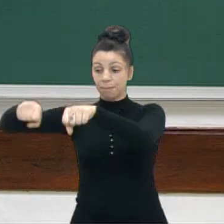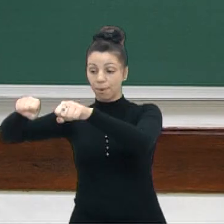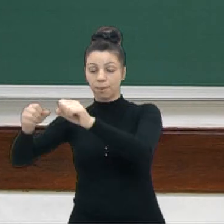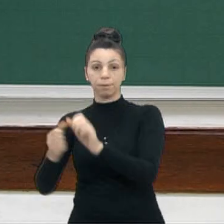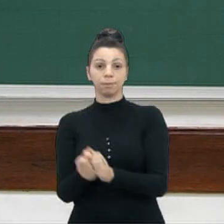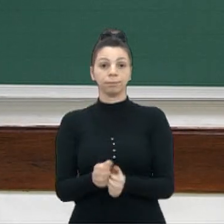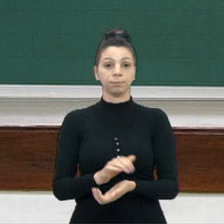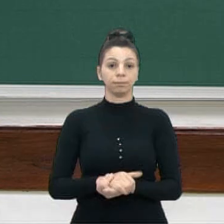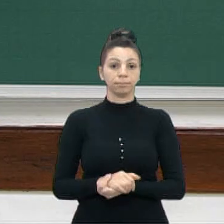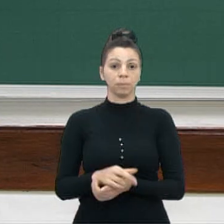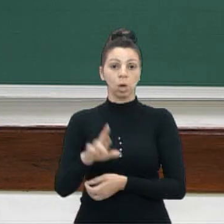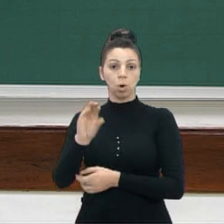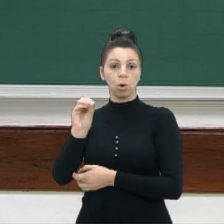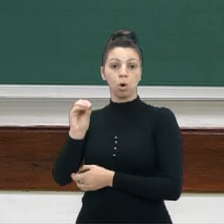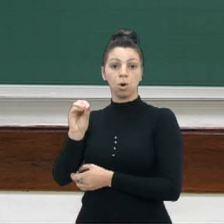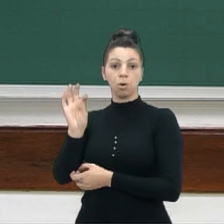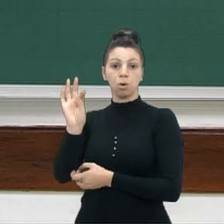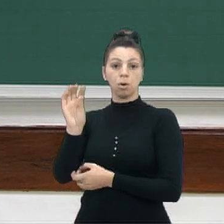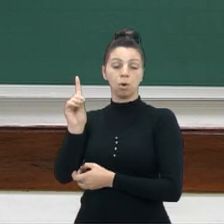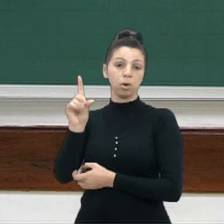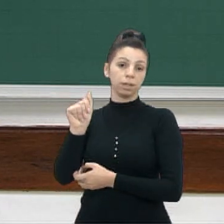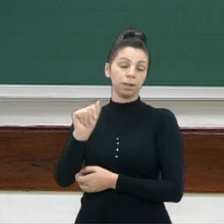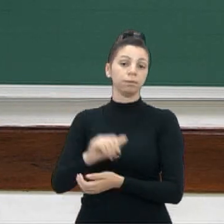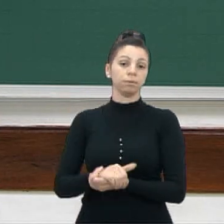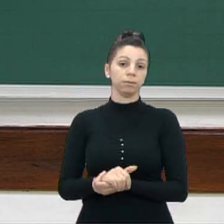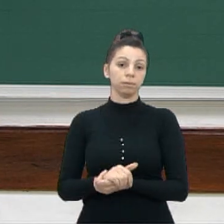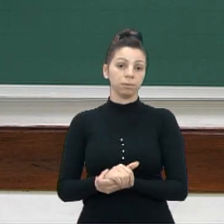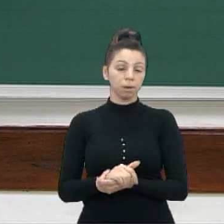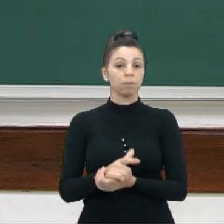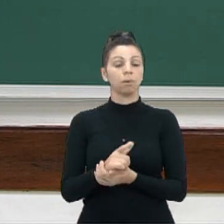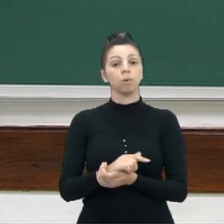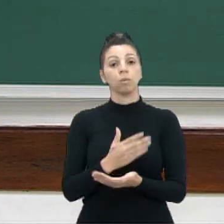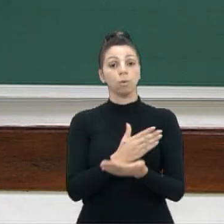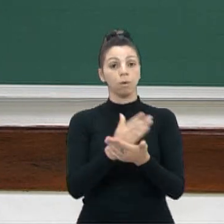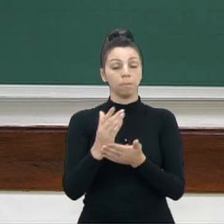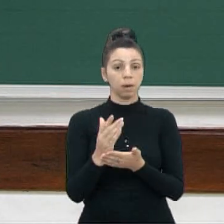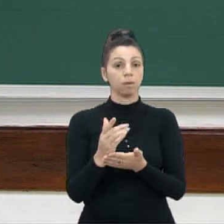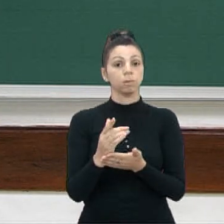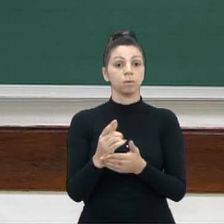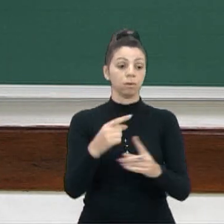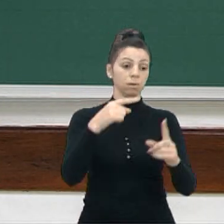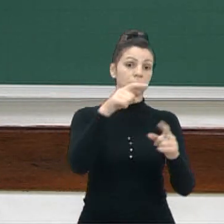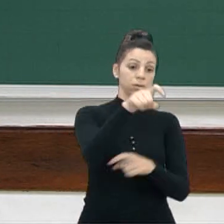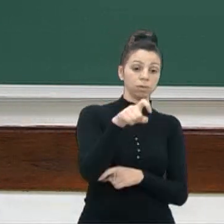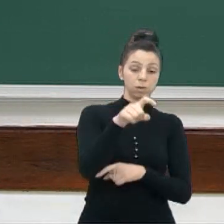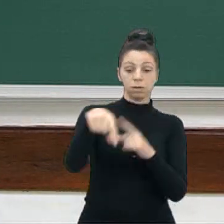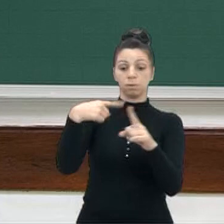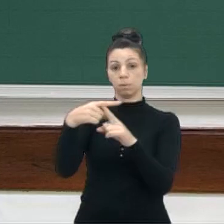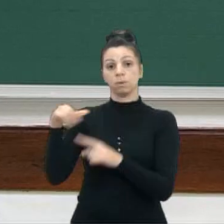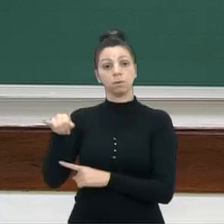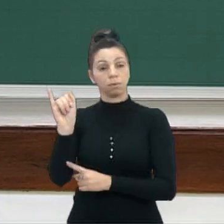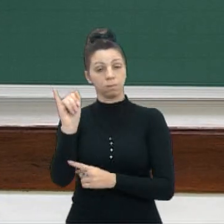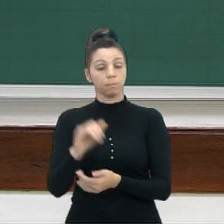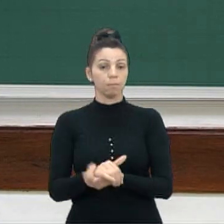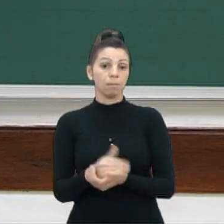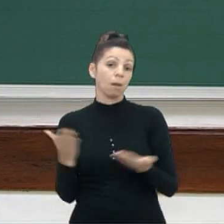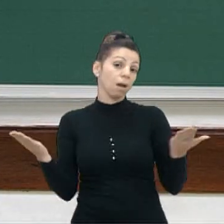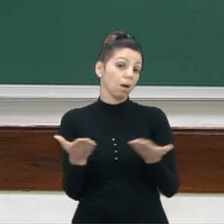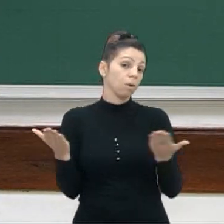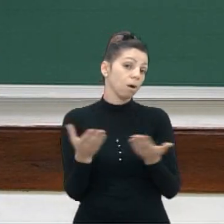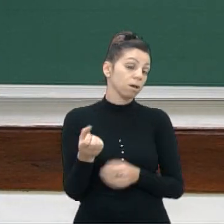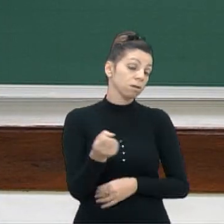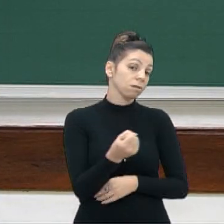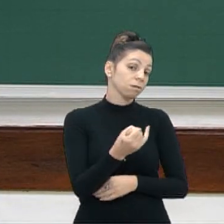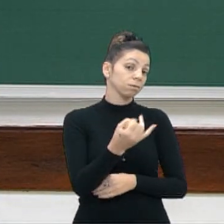O início do problema, eu já sei que é X mais Y. Mas agora eu quero saber a quantidade de